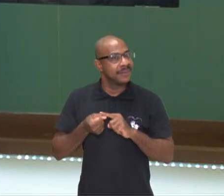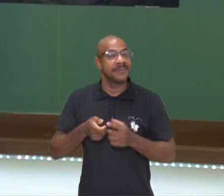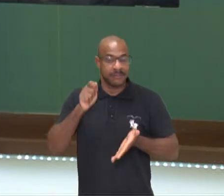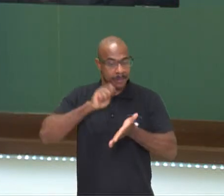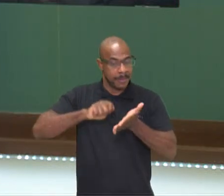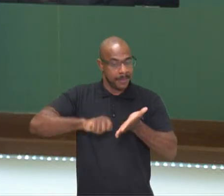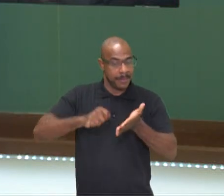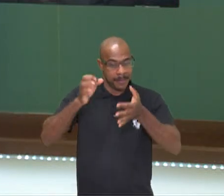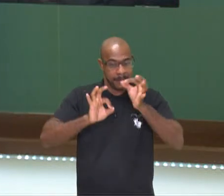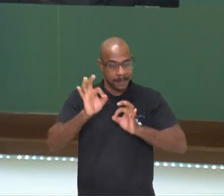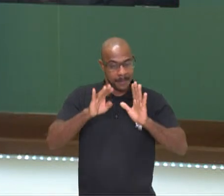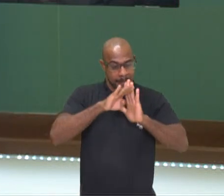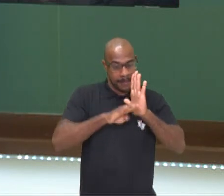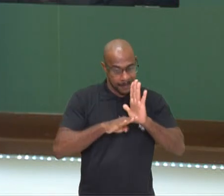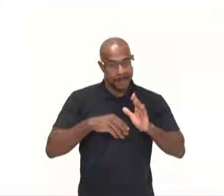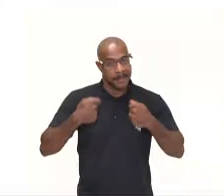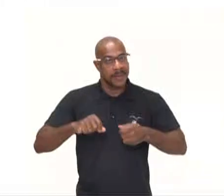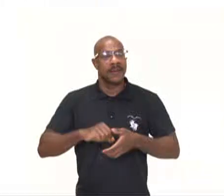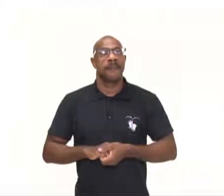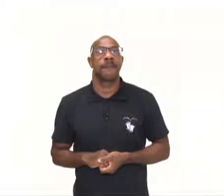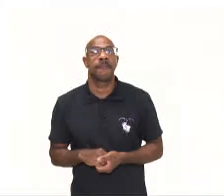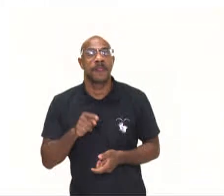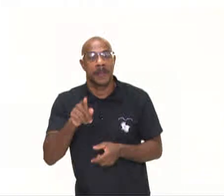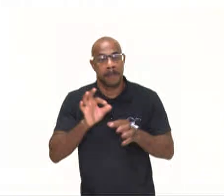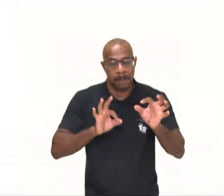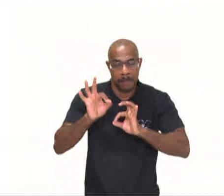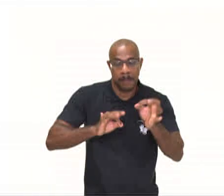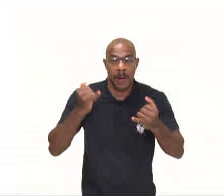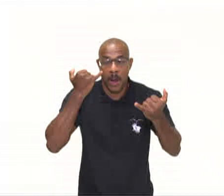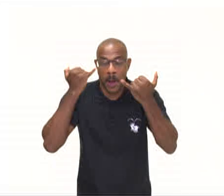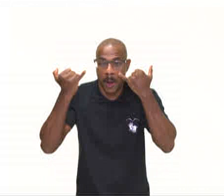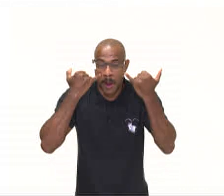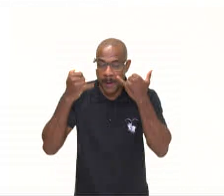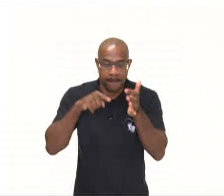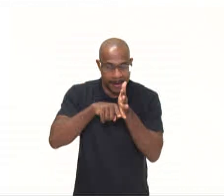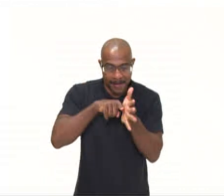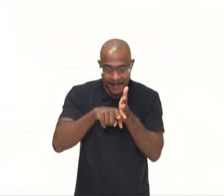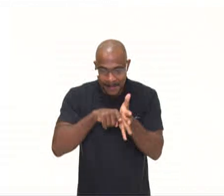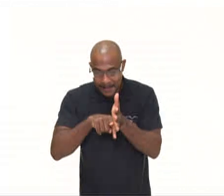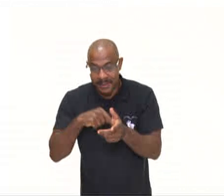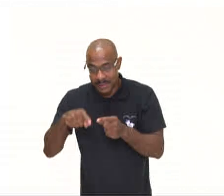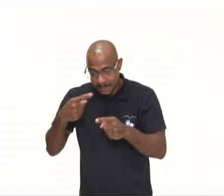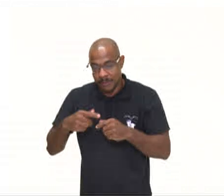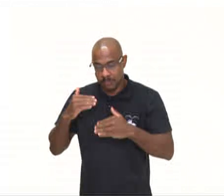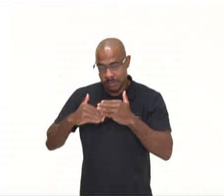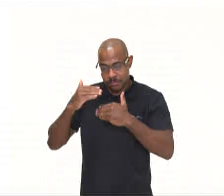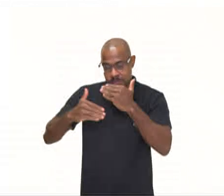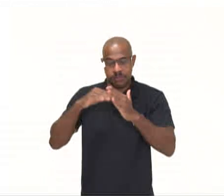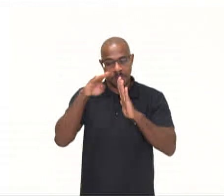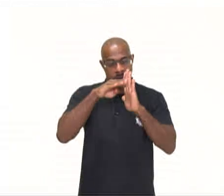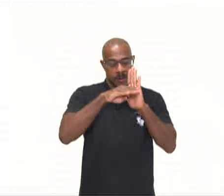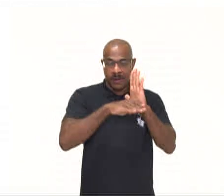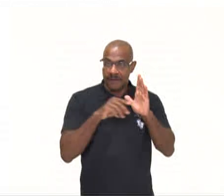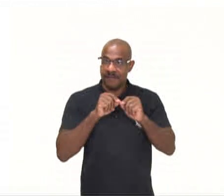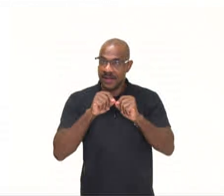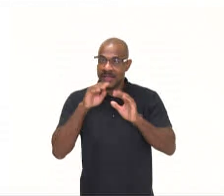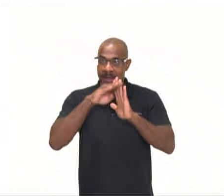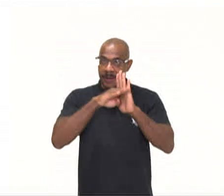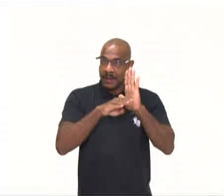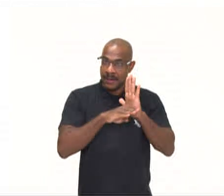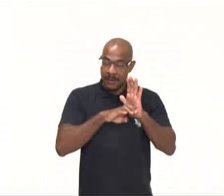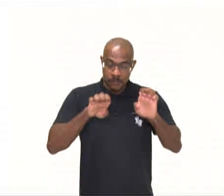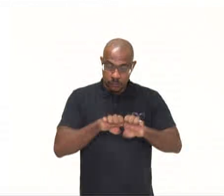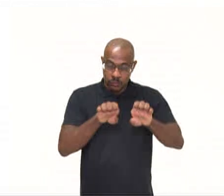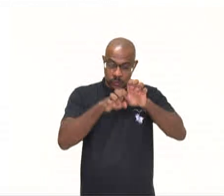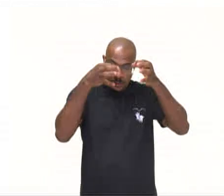conseguir fazer isso Organize as informações que se levantou e desenvolvam o roteiro de entrevista estruturada